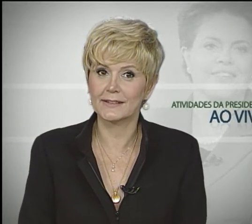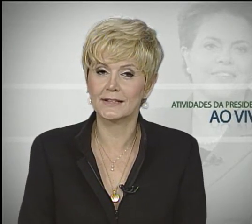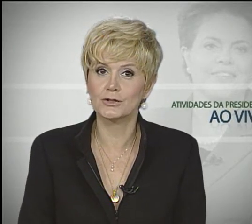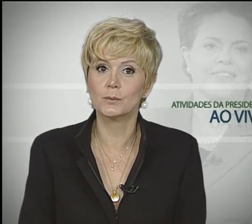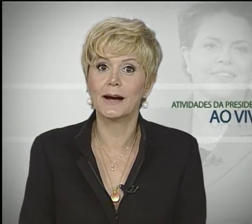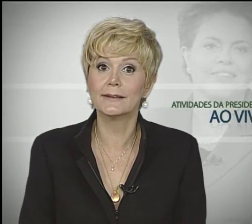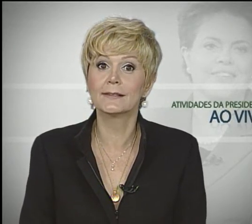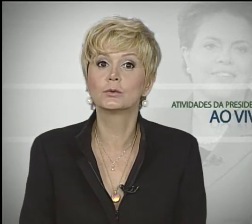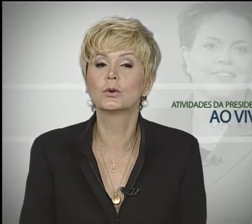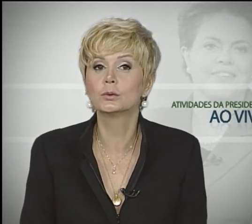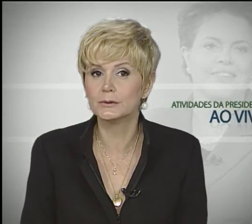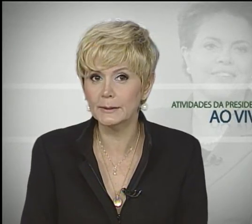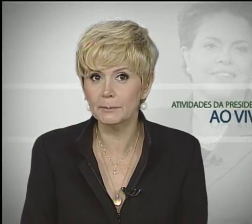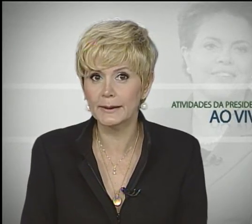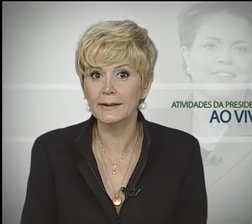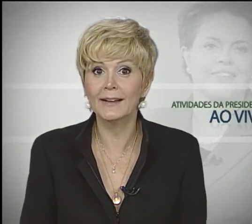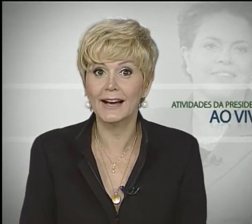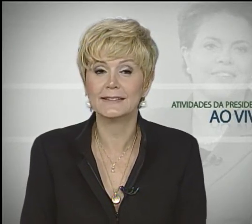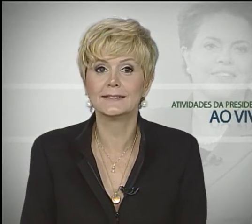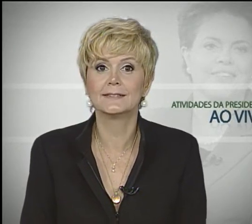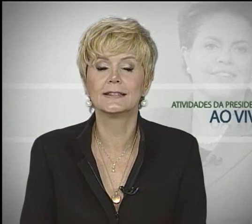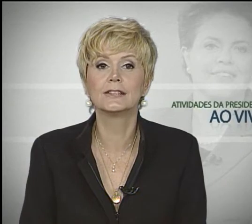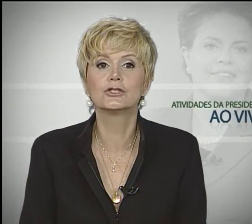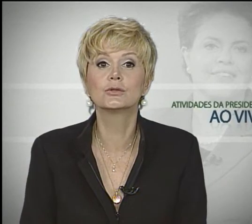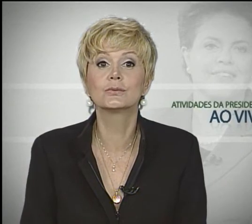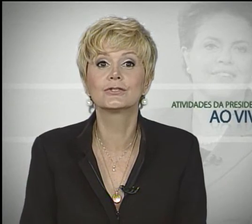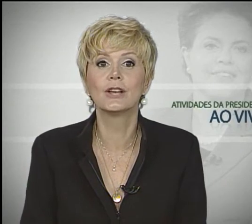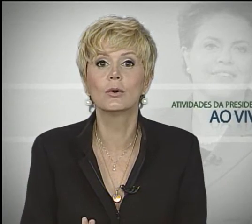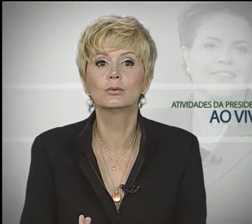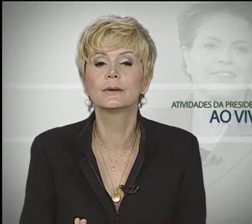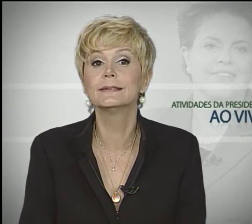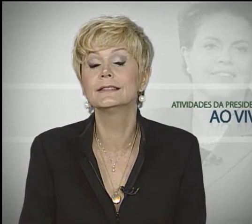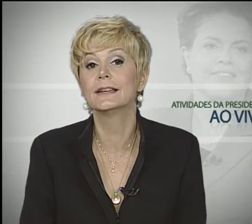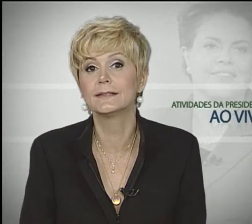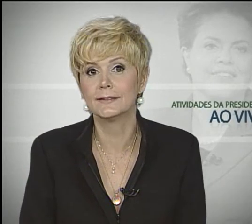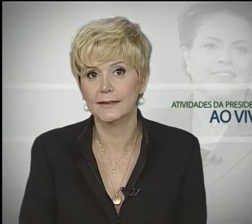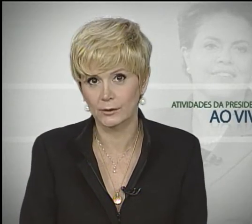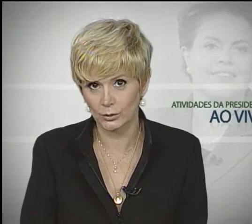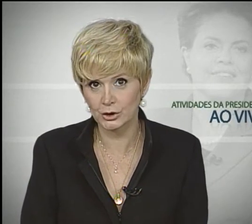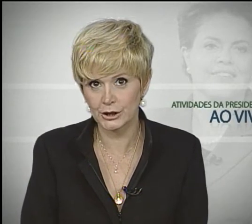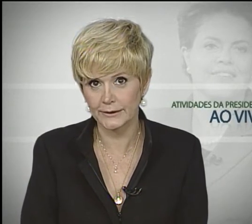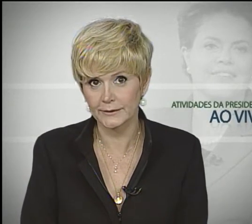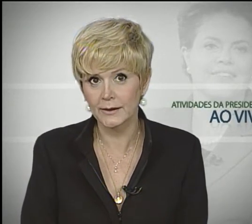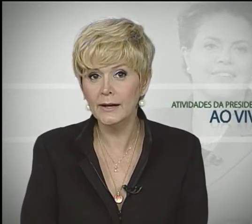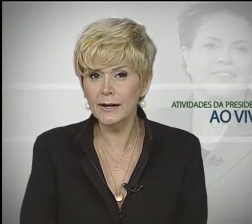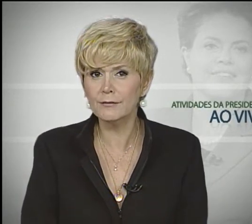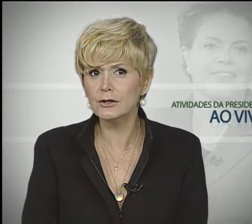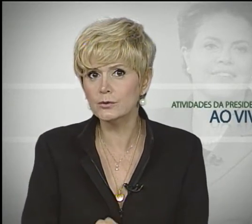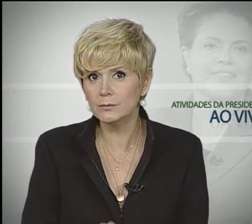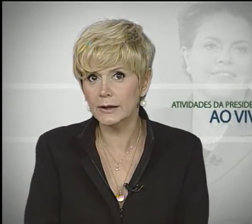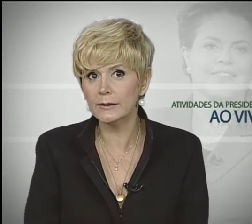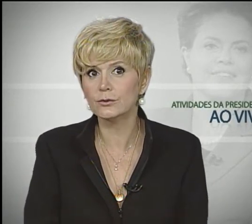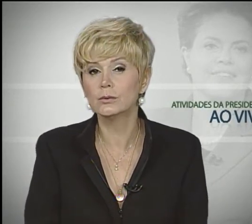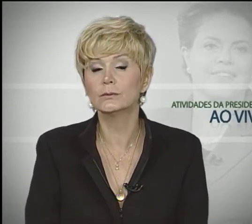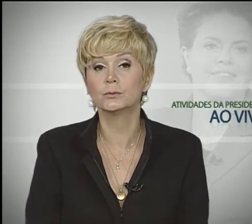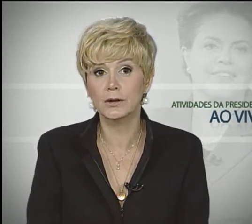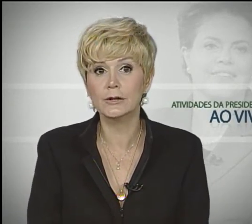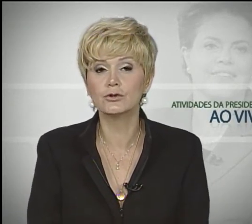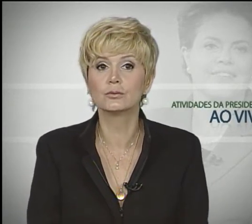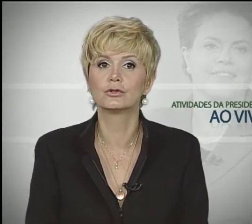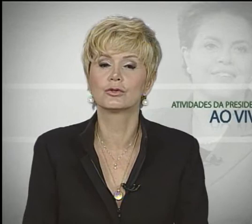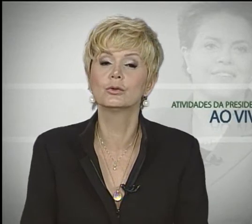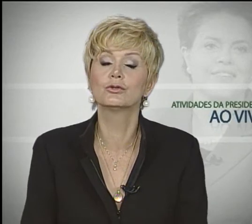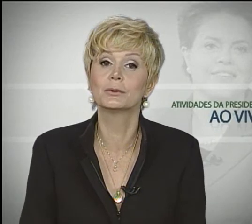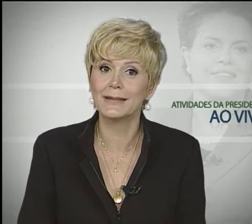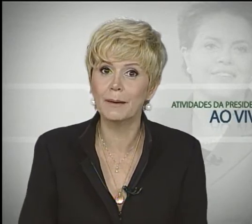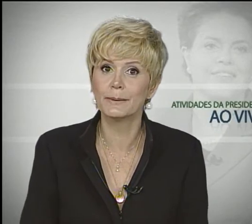a presidenta Dilma ressaltou também a necessidade de um salto em ciência e tecnologia. Reveja